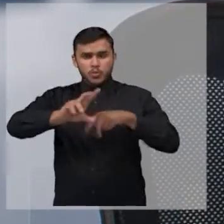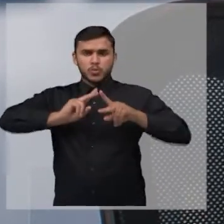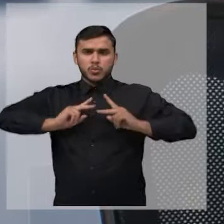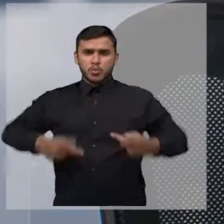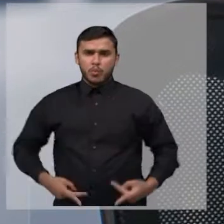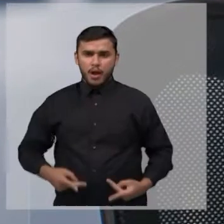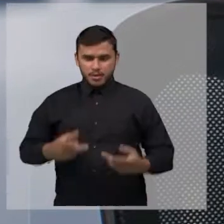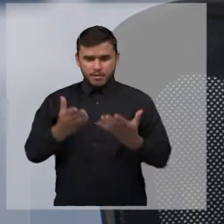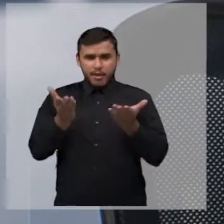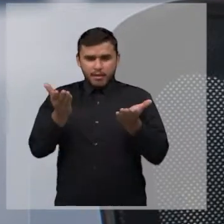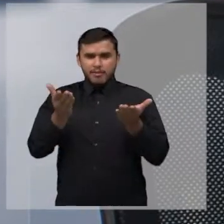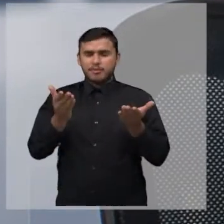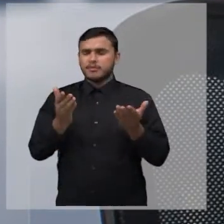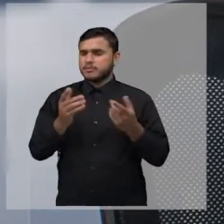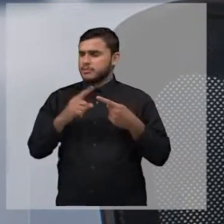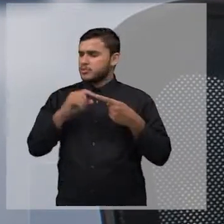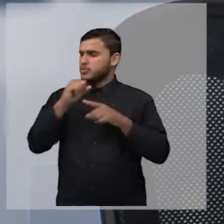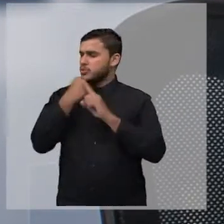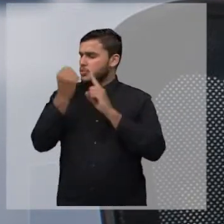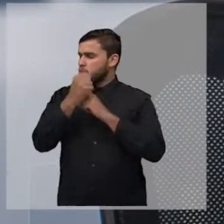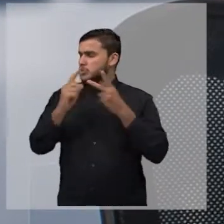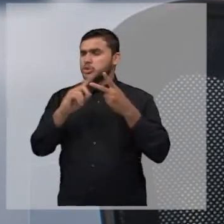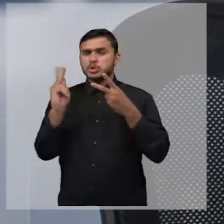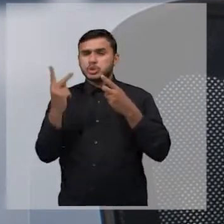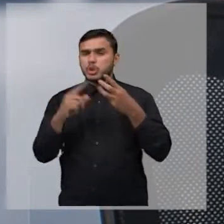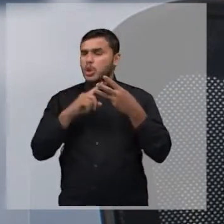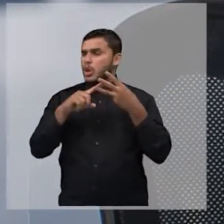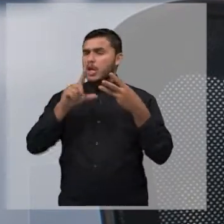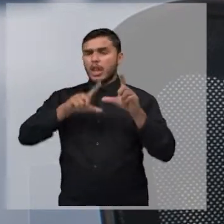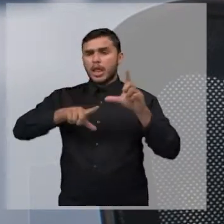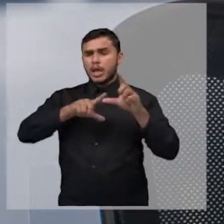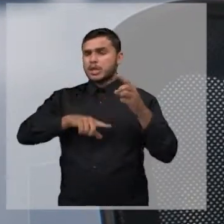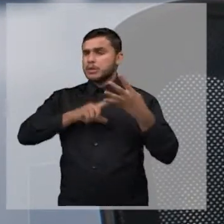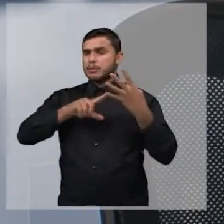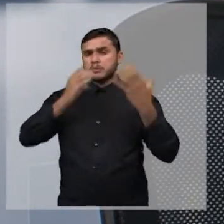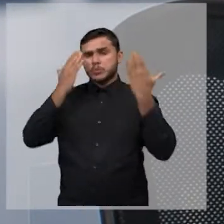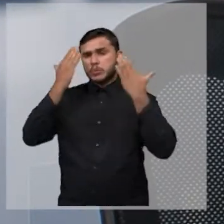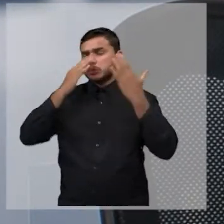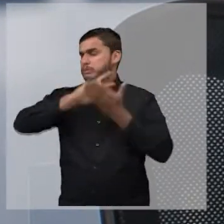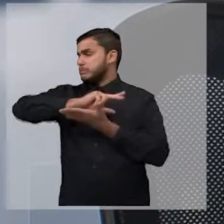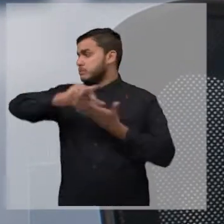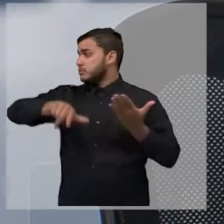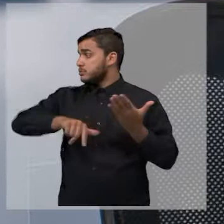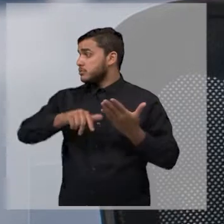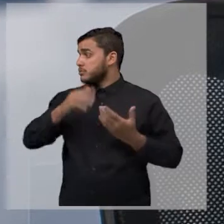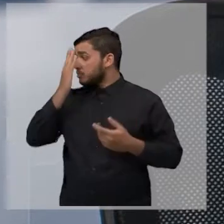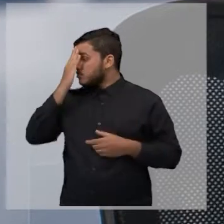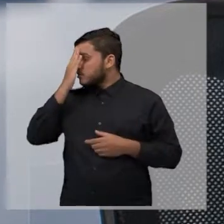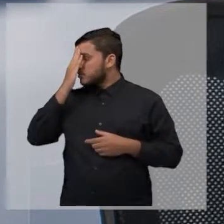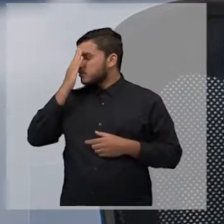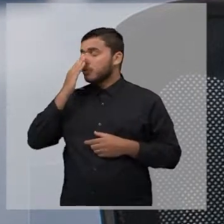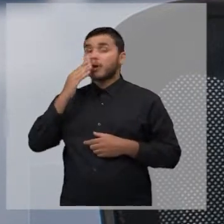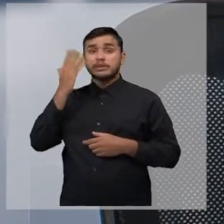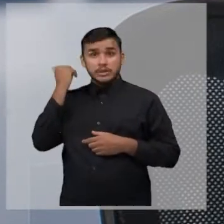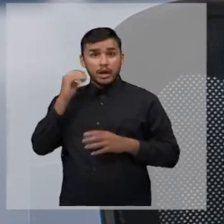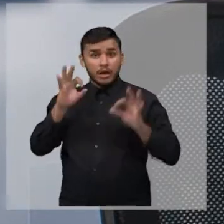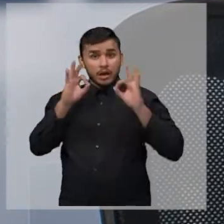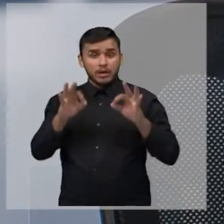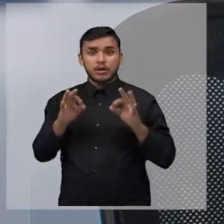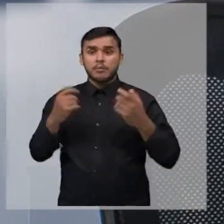como sociologia, filosofia, história, letras, psicologia, entre outros, precisam